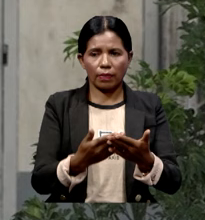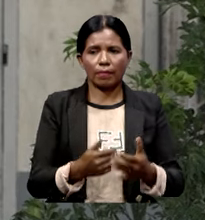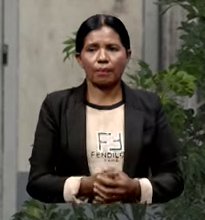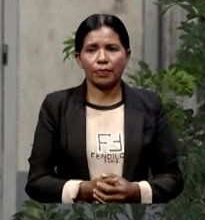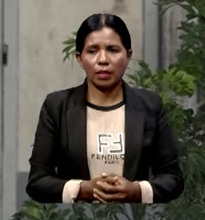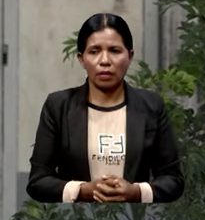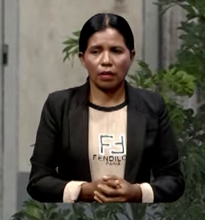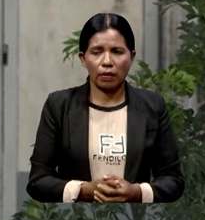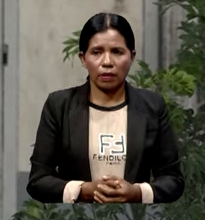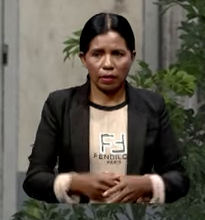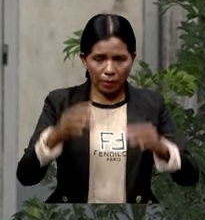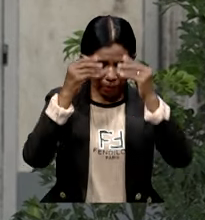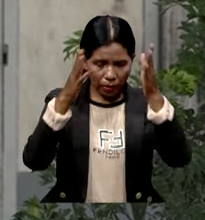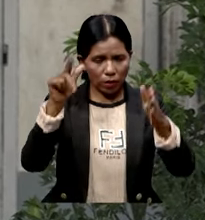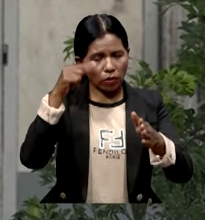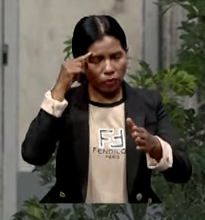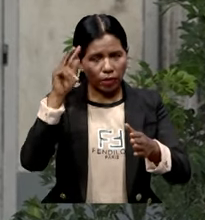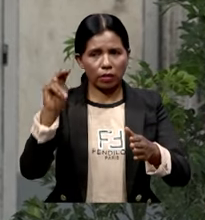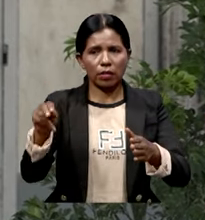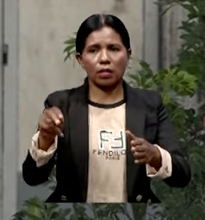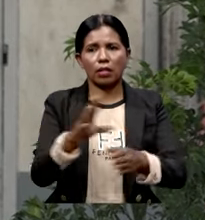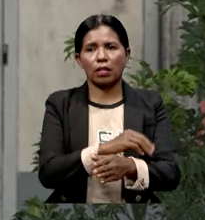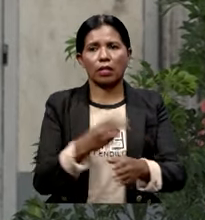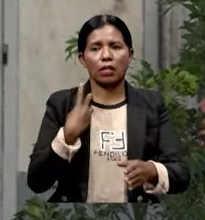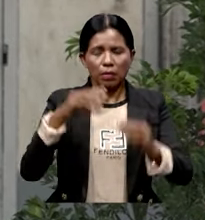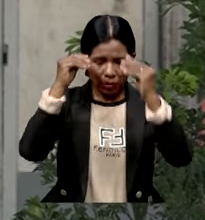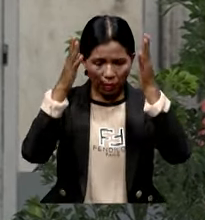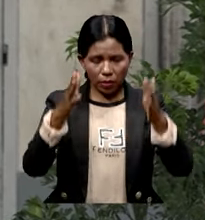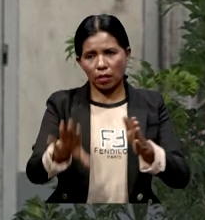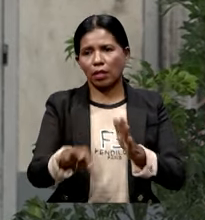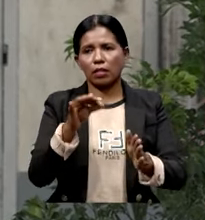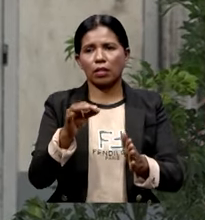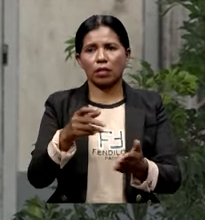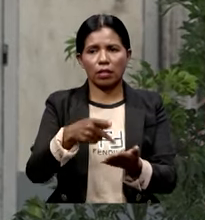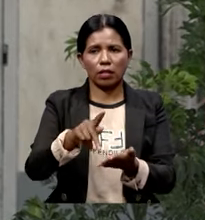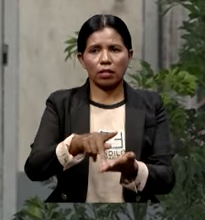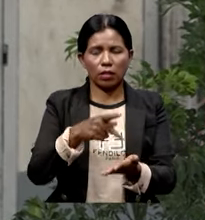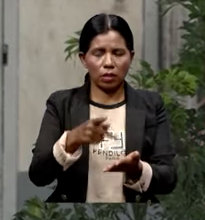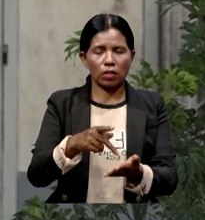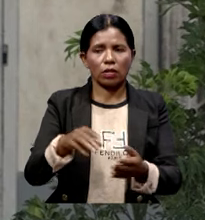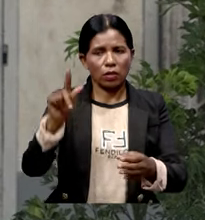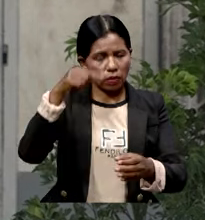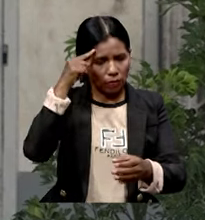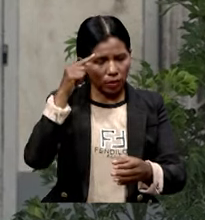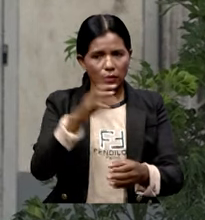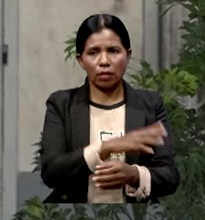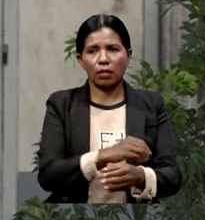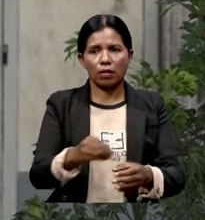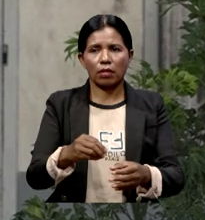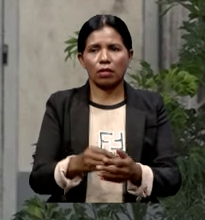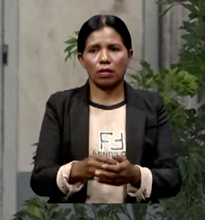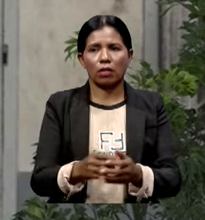A tu não é professor do governo minha, em vez de professor, a minha professora vai no retan, contrato com o governo Karik,